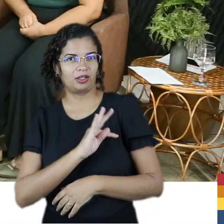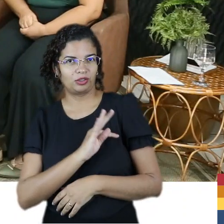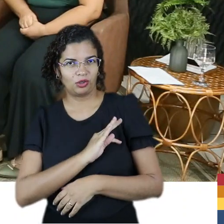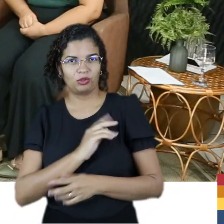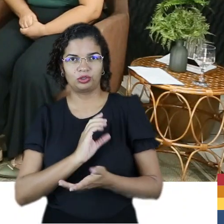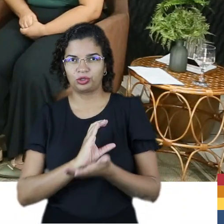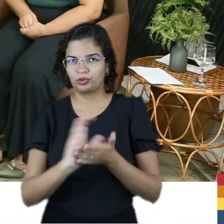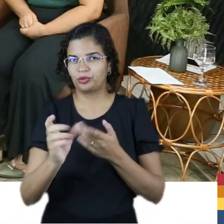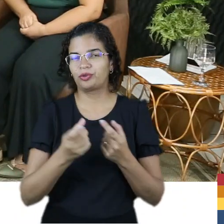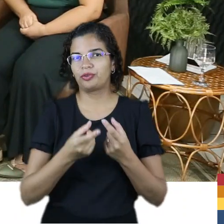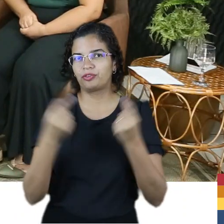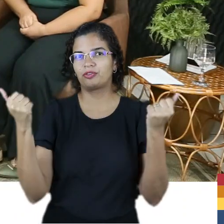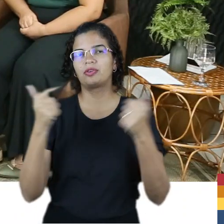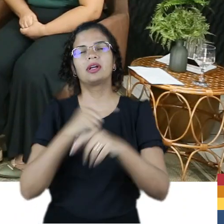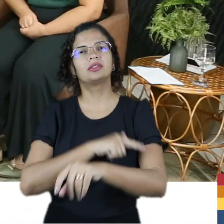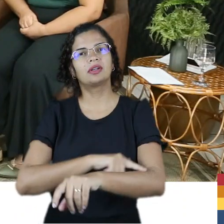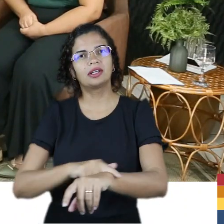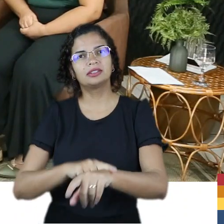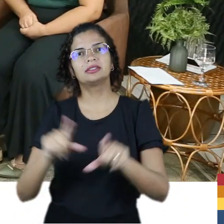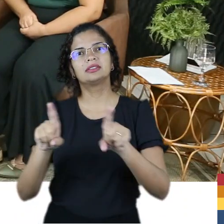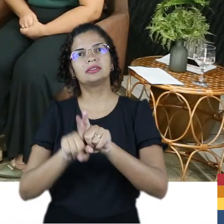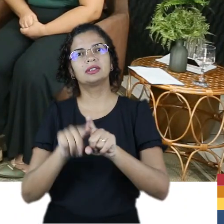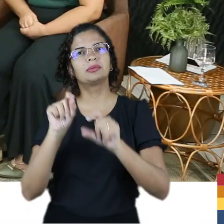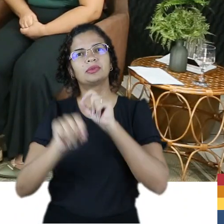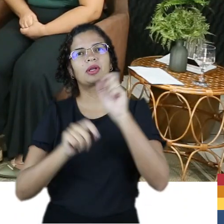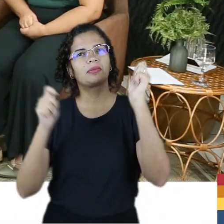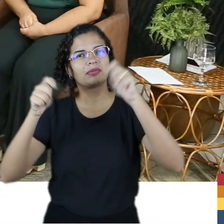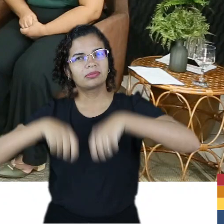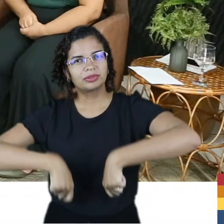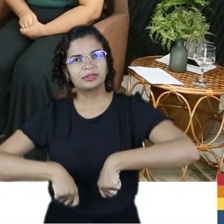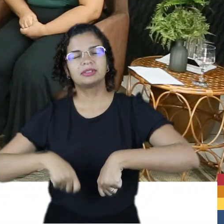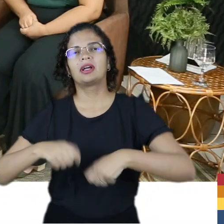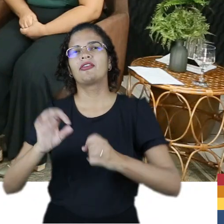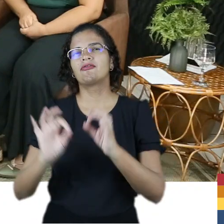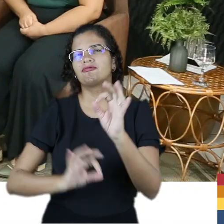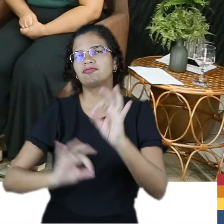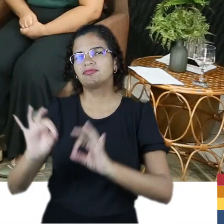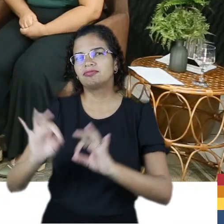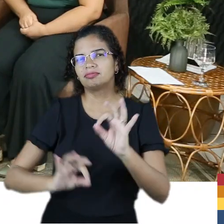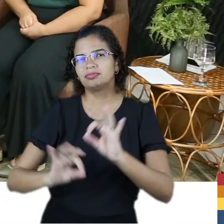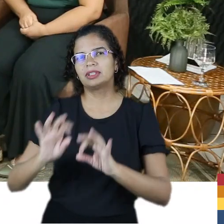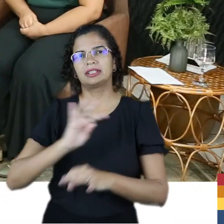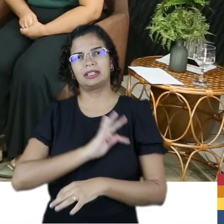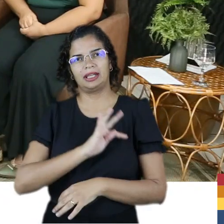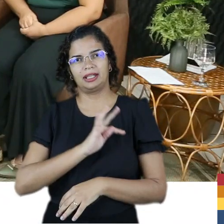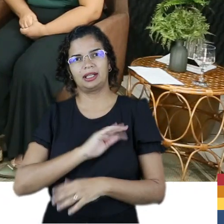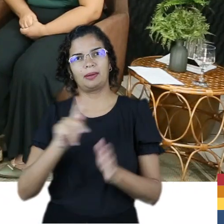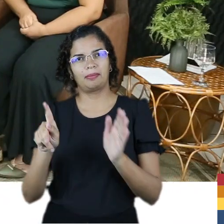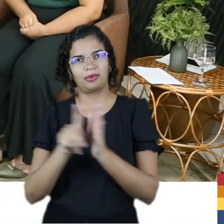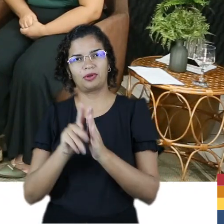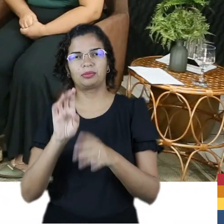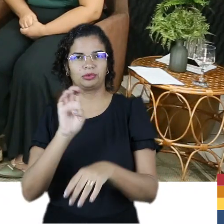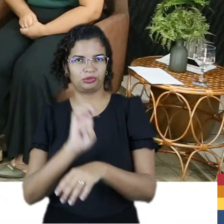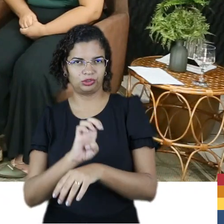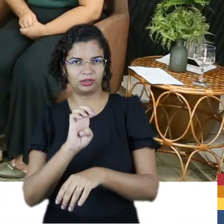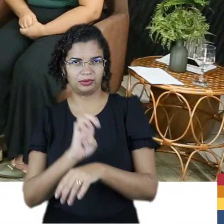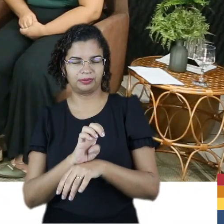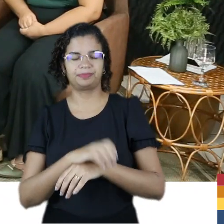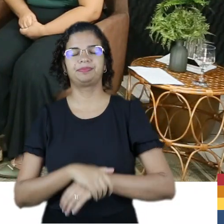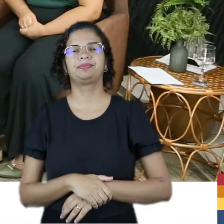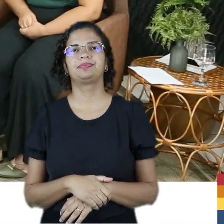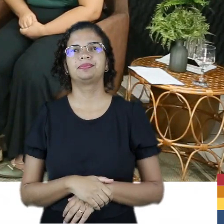mas também temos desafios que estão sobretudo mas não exclusivamente ligados ao contexto da